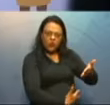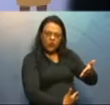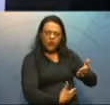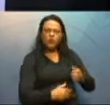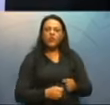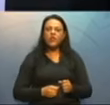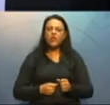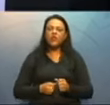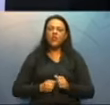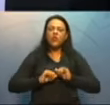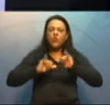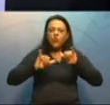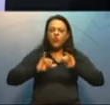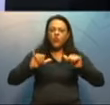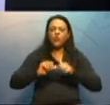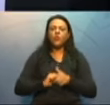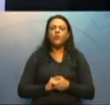notícia.